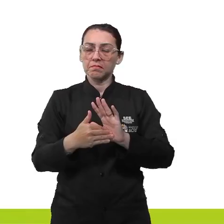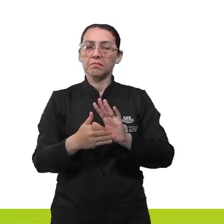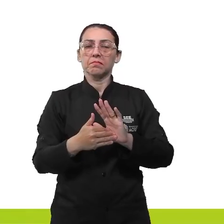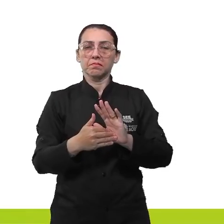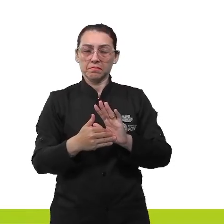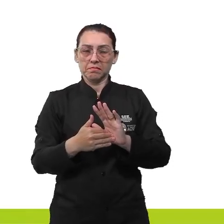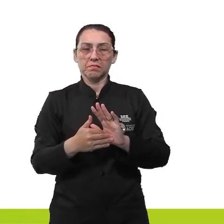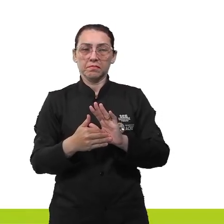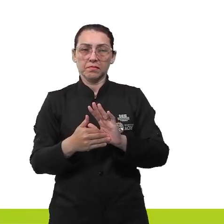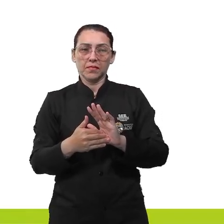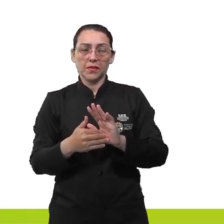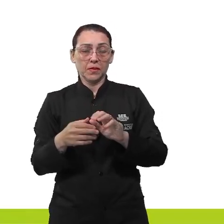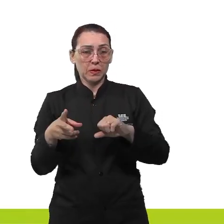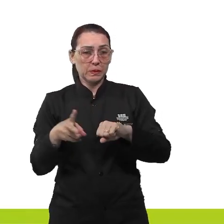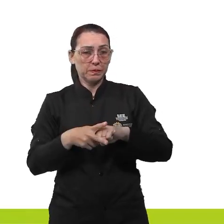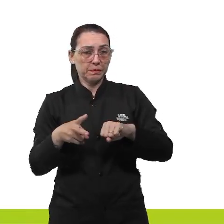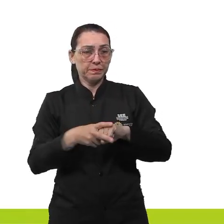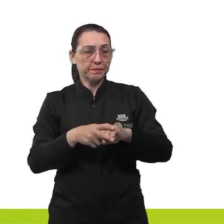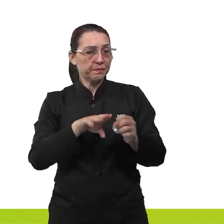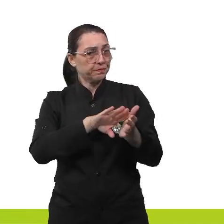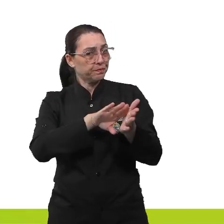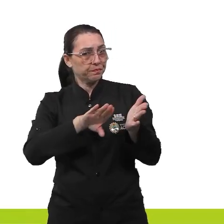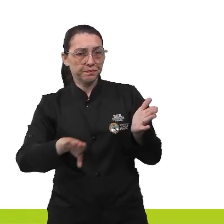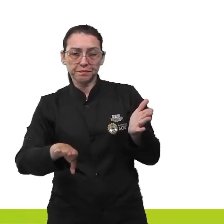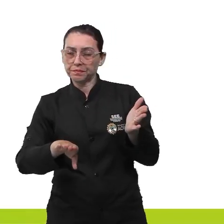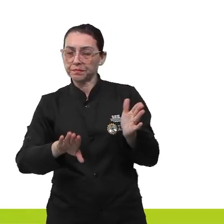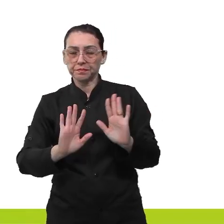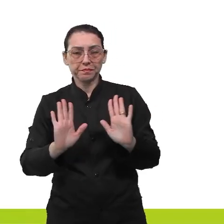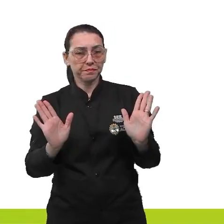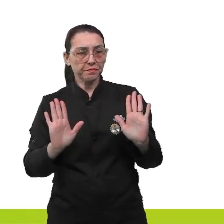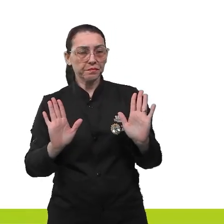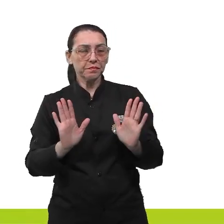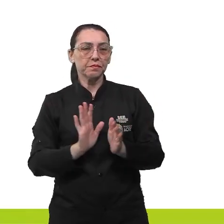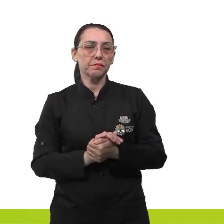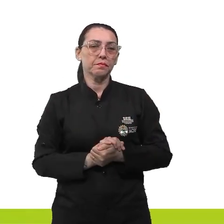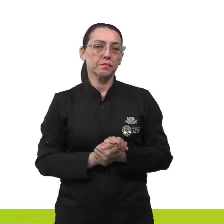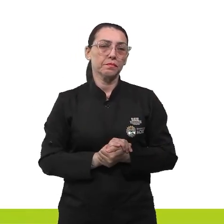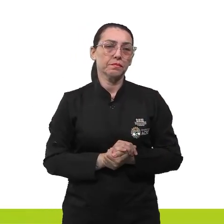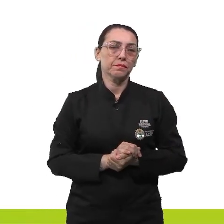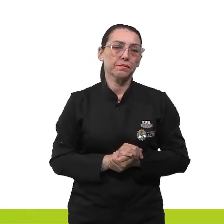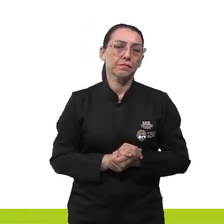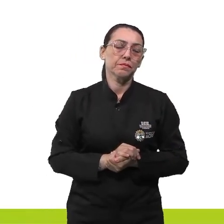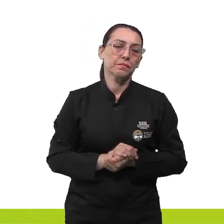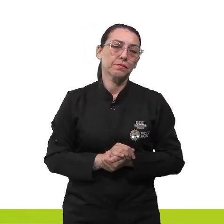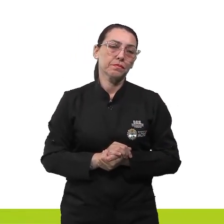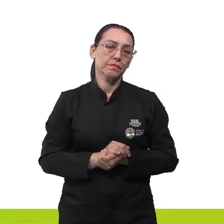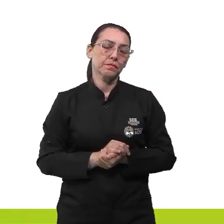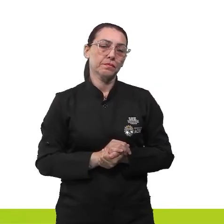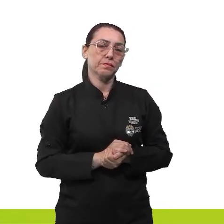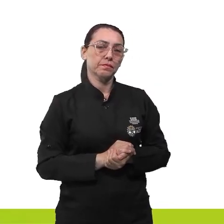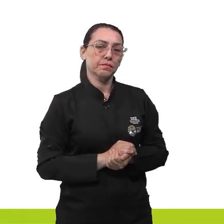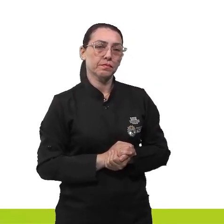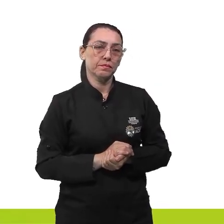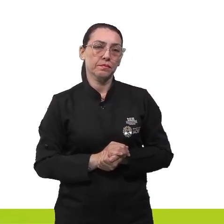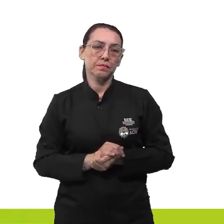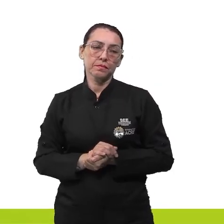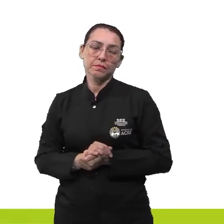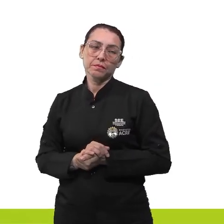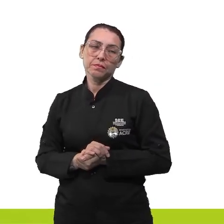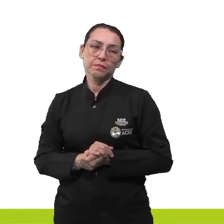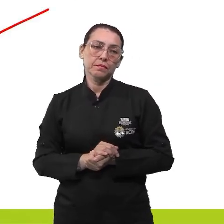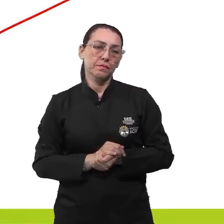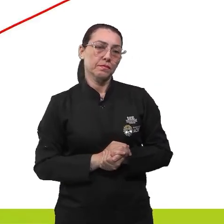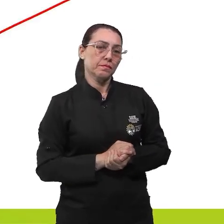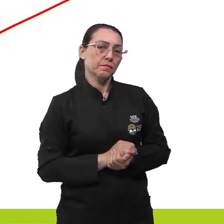probatória. Então esse verbo aqui, ele não se encaixa, porque o autor não quer comprovar nada, ele não está atrás de provar nada, tá